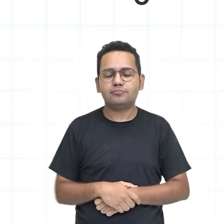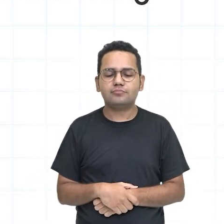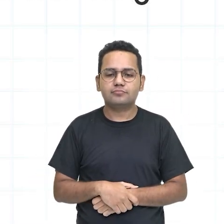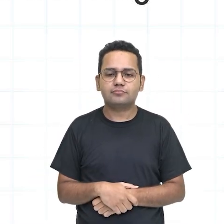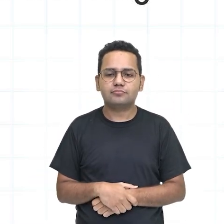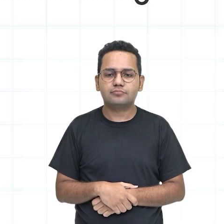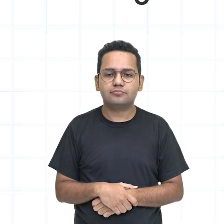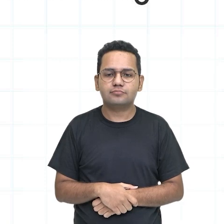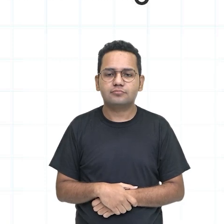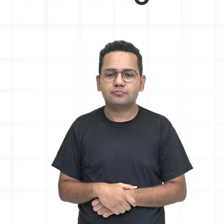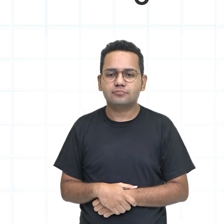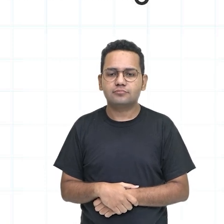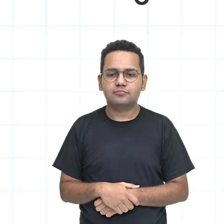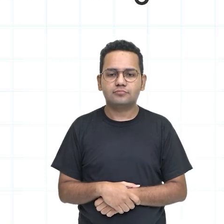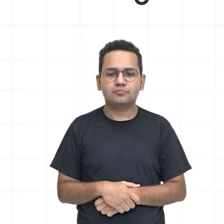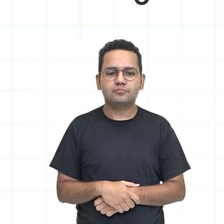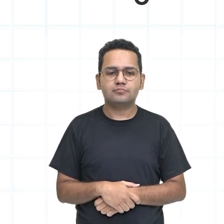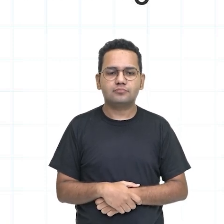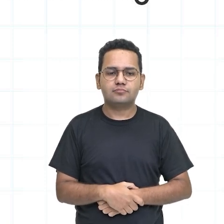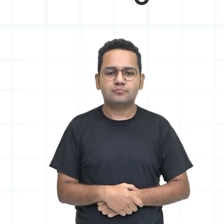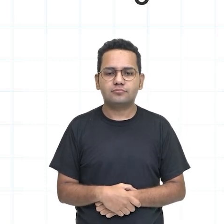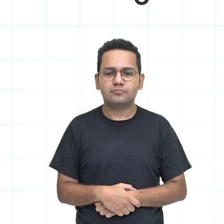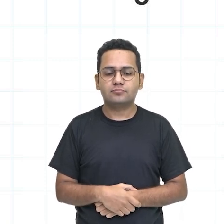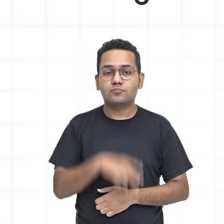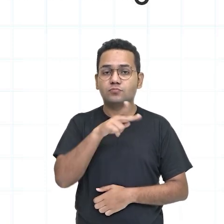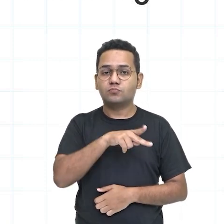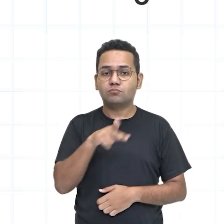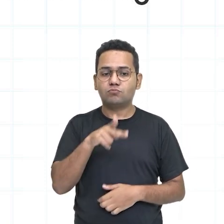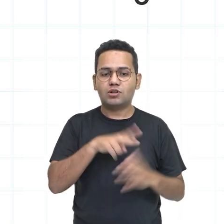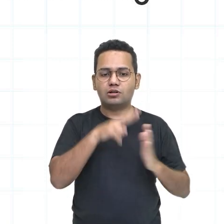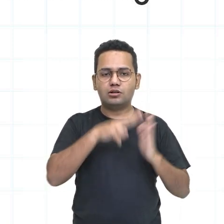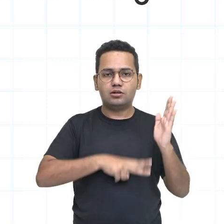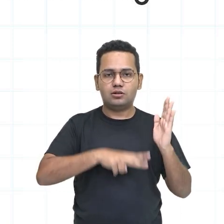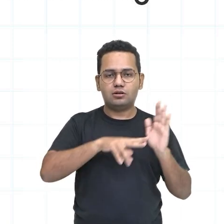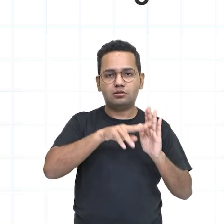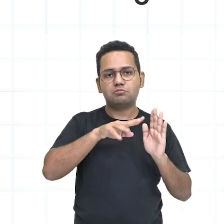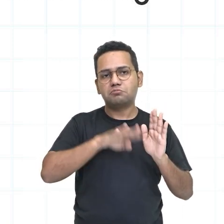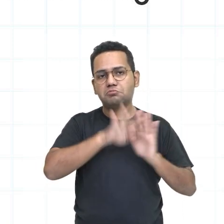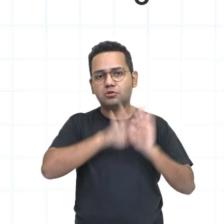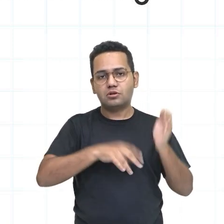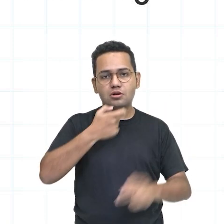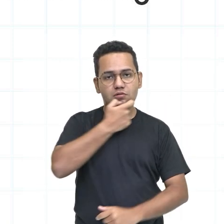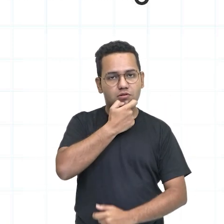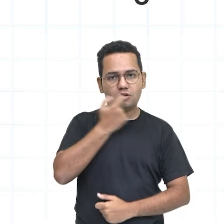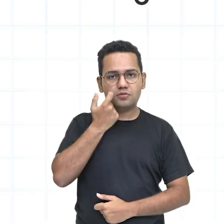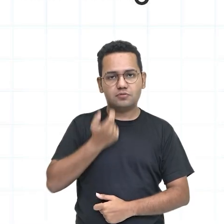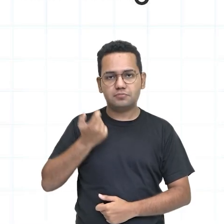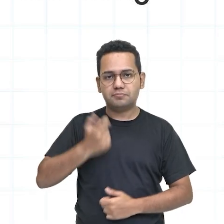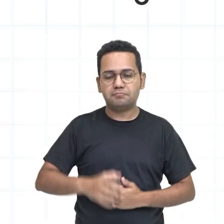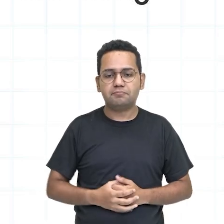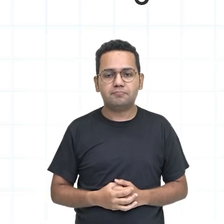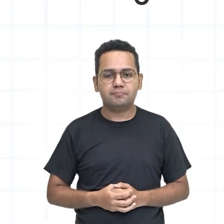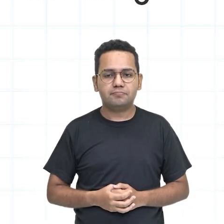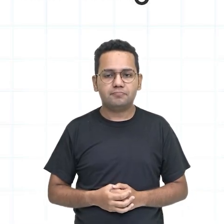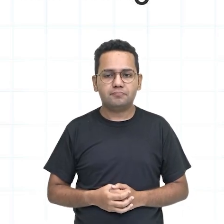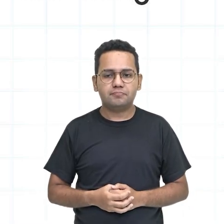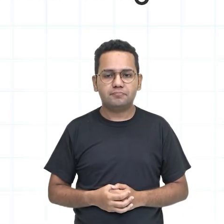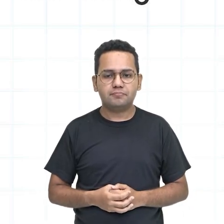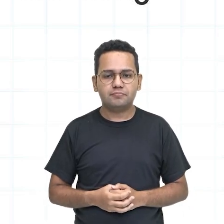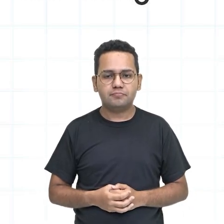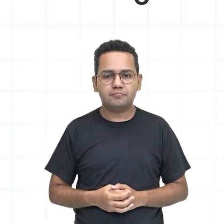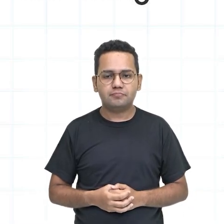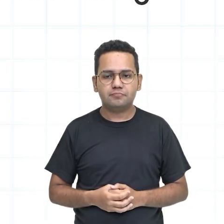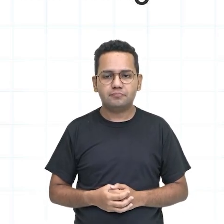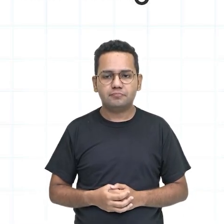falo. Então, a verbal communication is the most obvious and understood mode of communication. Então,